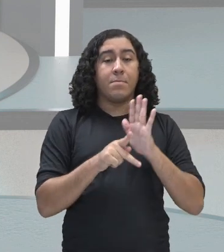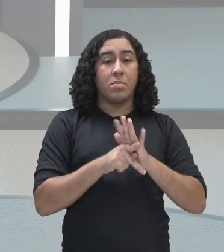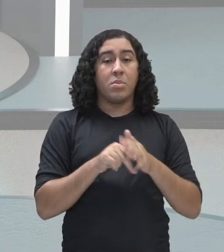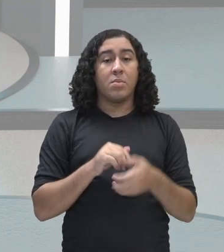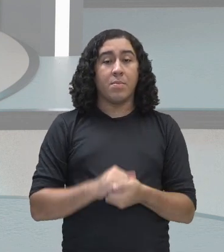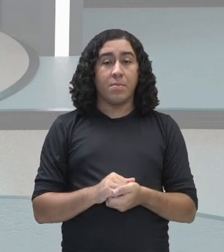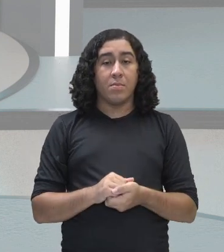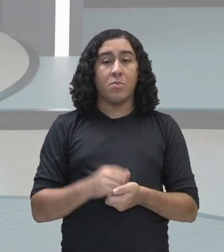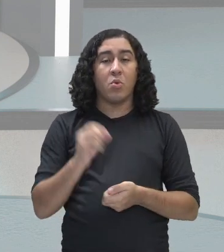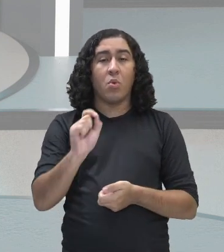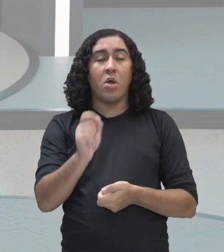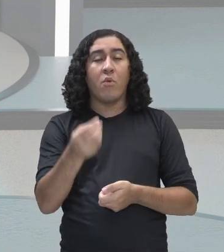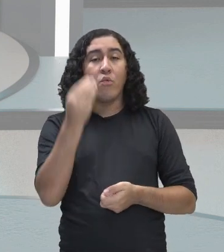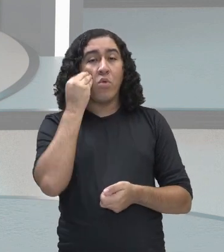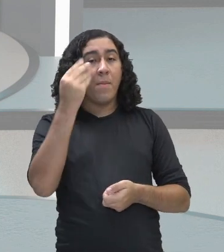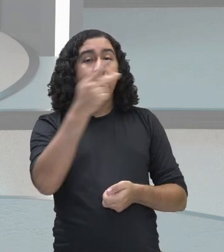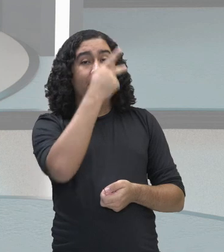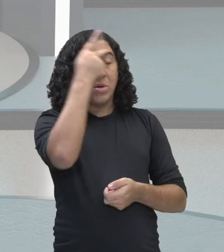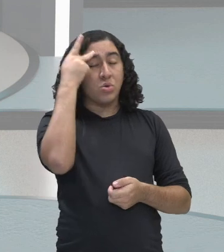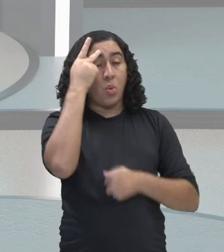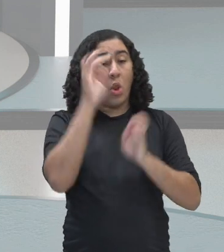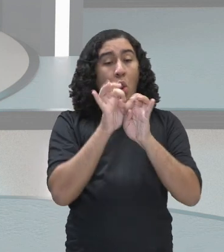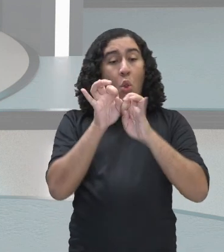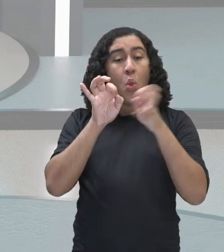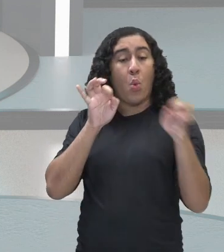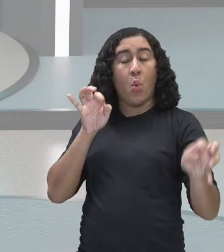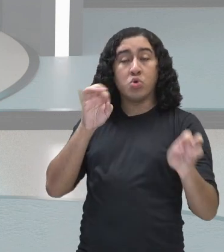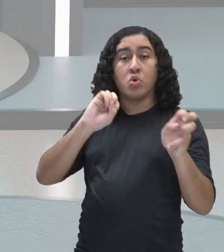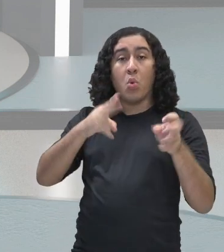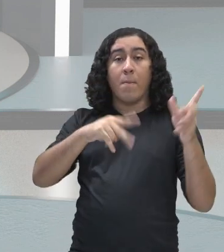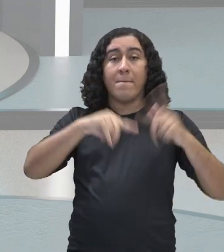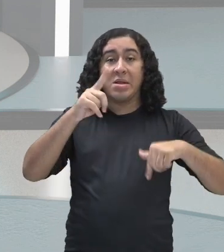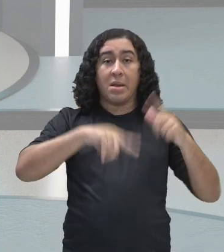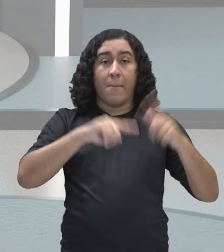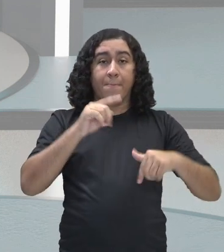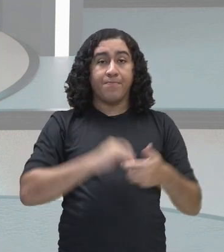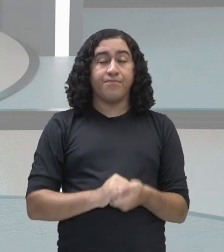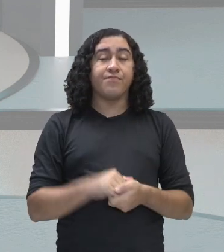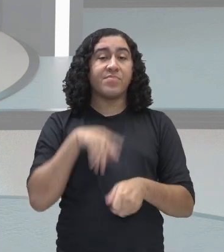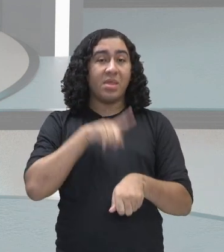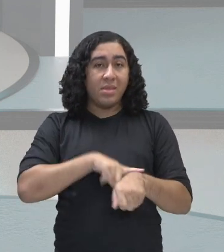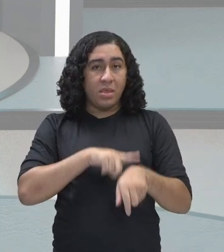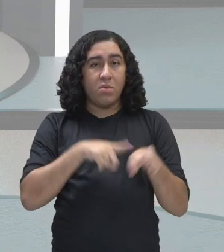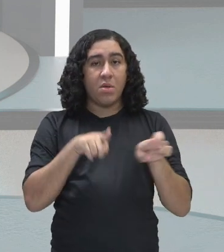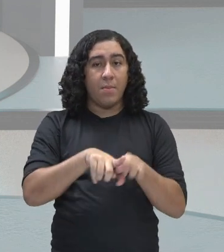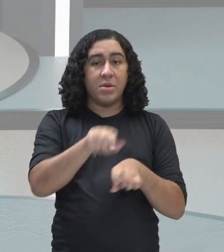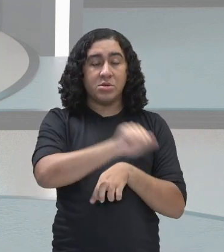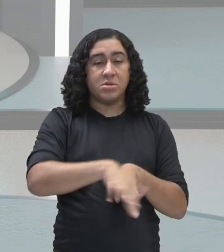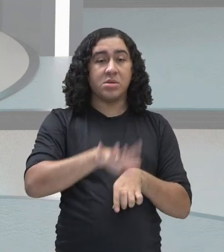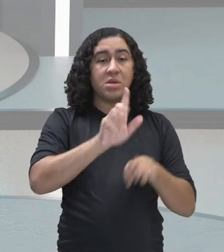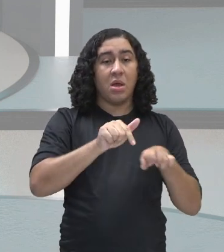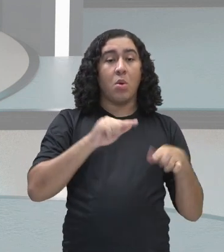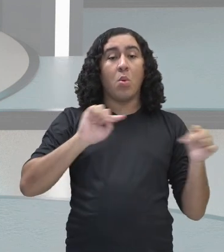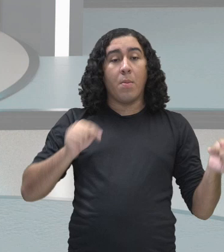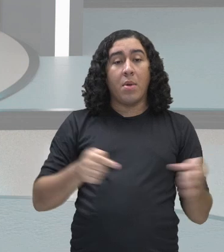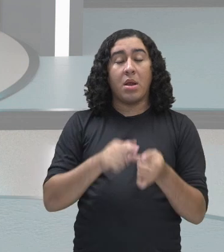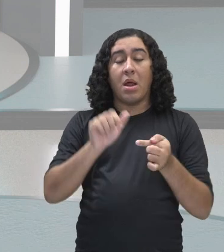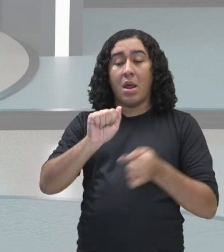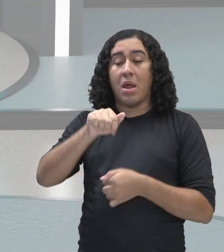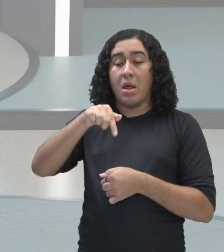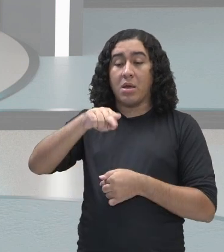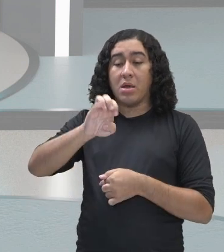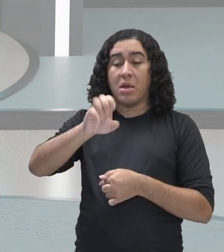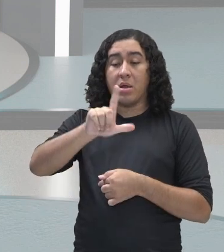apontar objetos e pessoas que estão longe, tanto na distância quanto no tempo. E aí equivale a aquele,